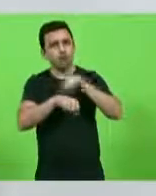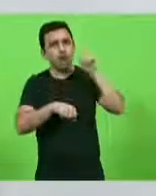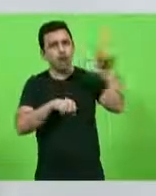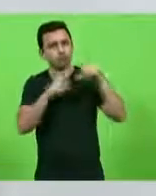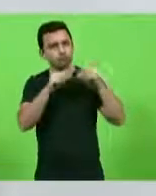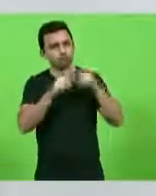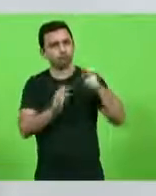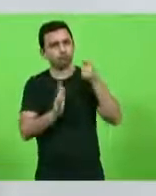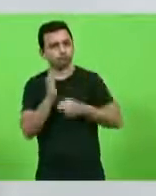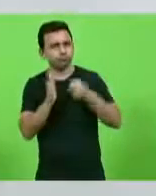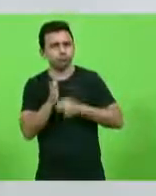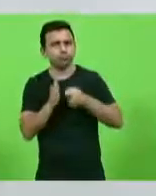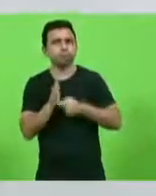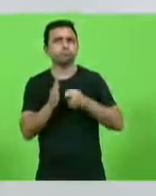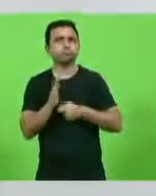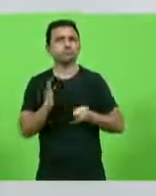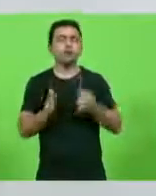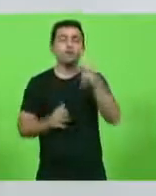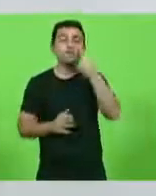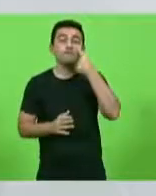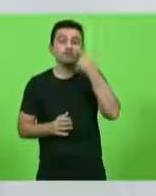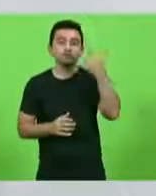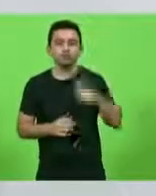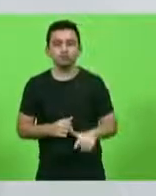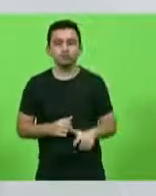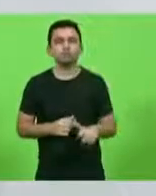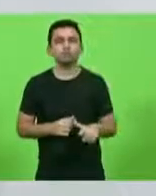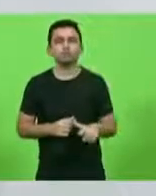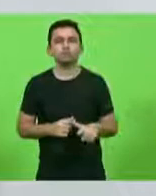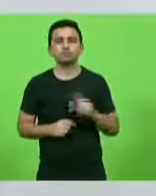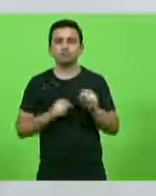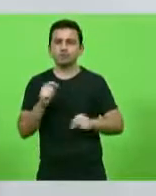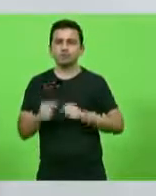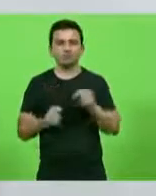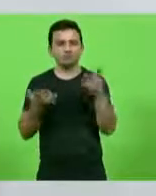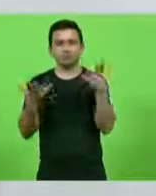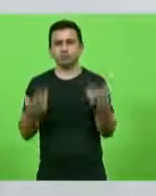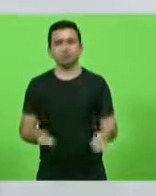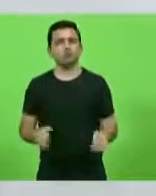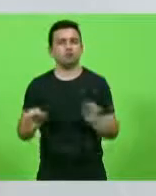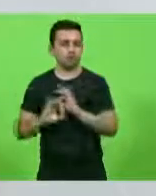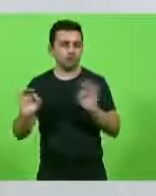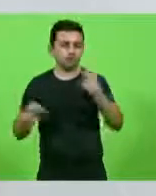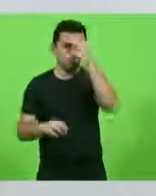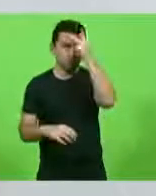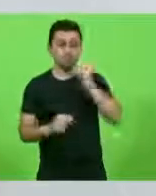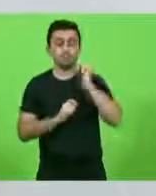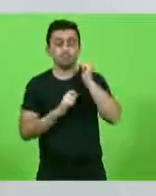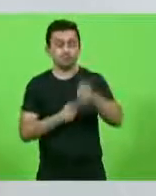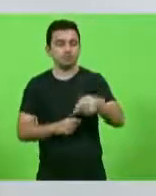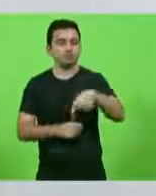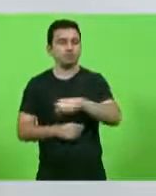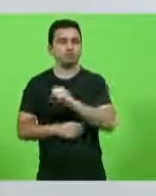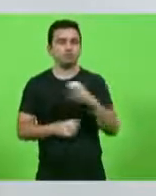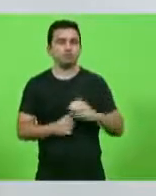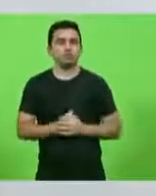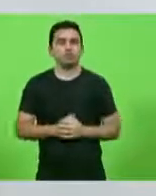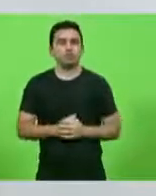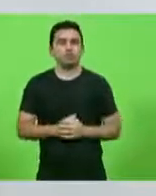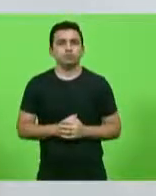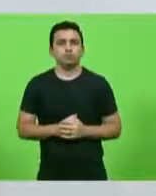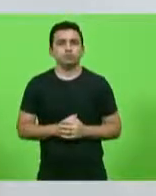lutar bravamente para rever isso, porque é inaceitável o que estão fazendo com o pescador catarinense.